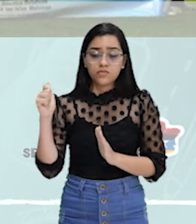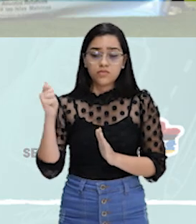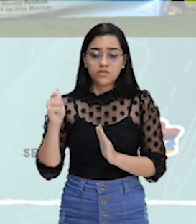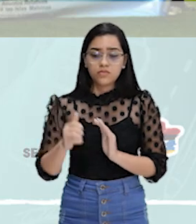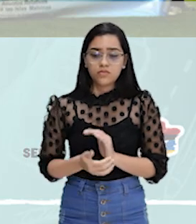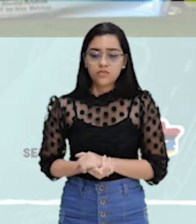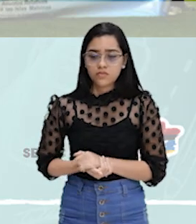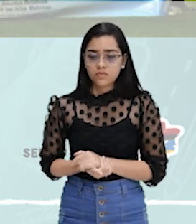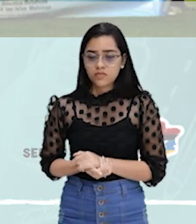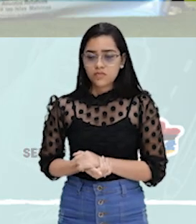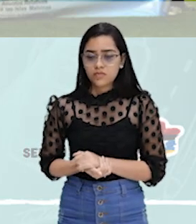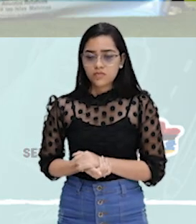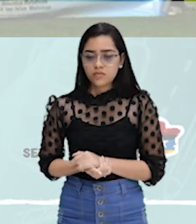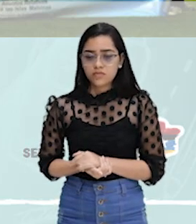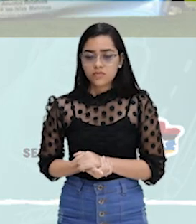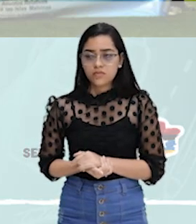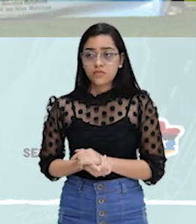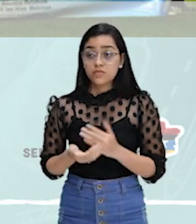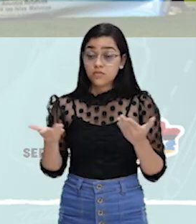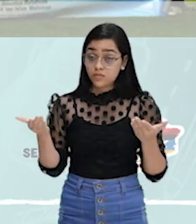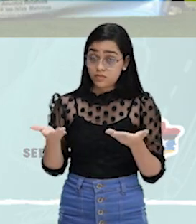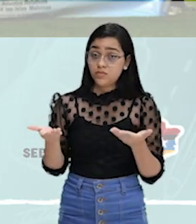Até hoje, a Argentina,